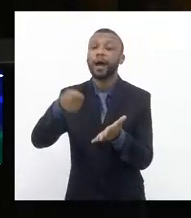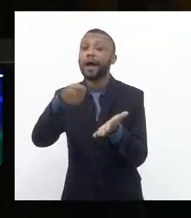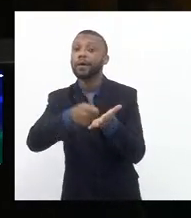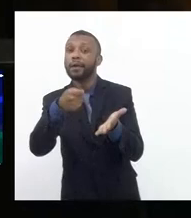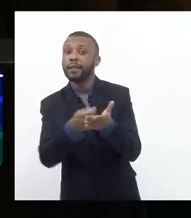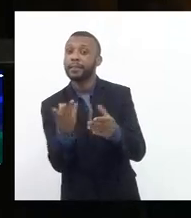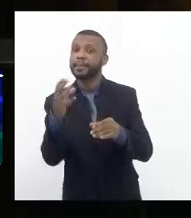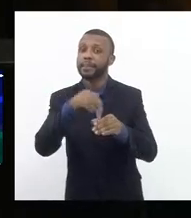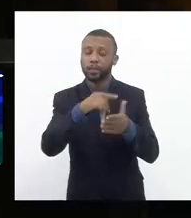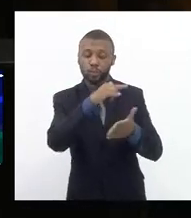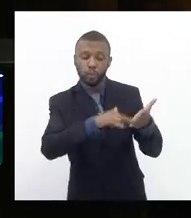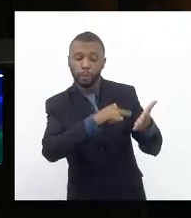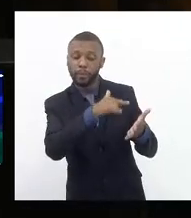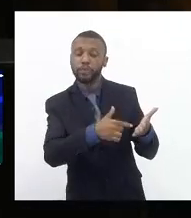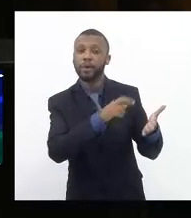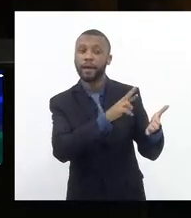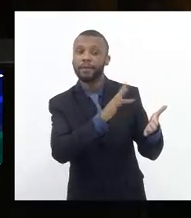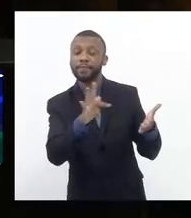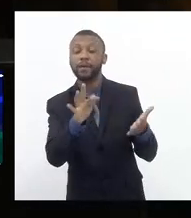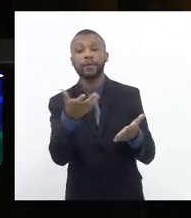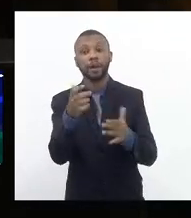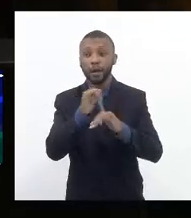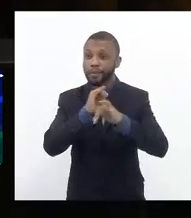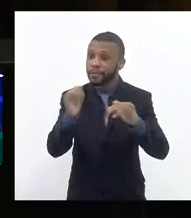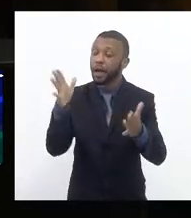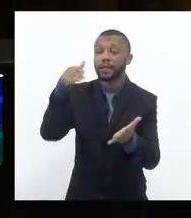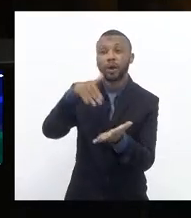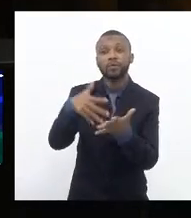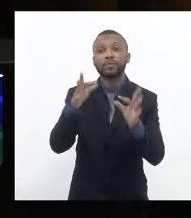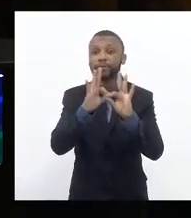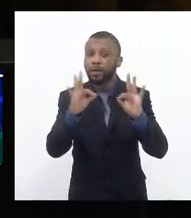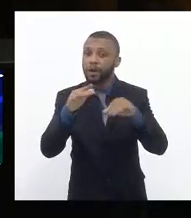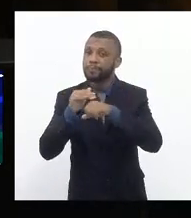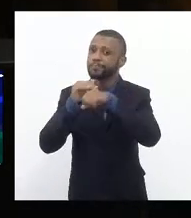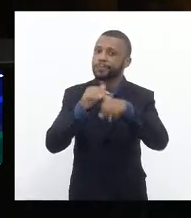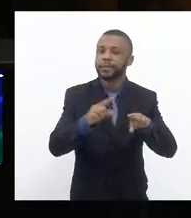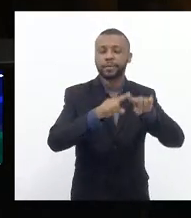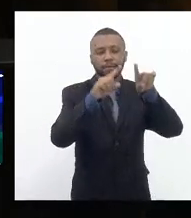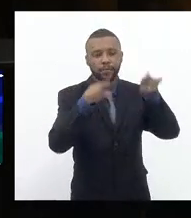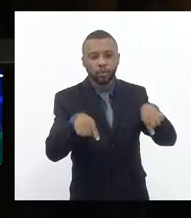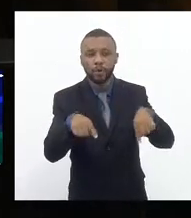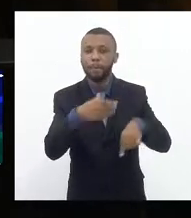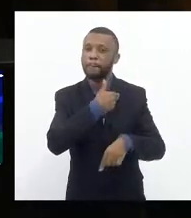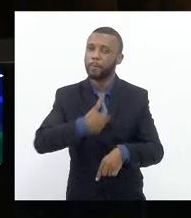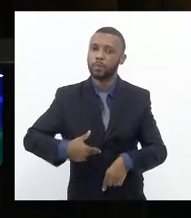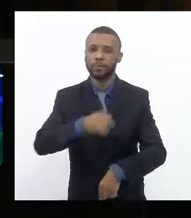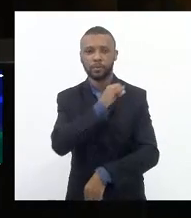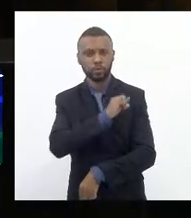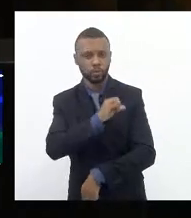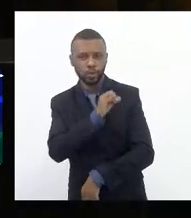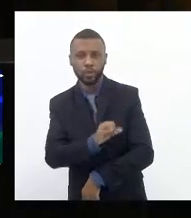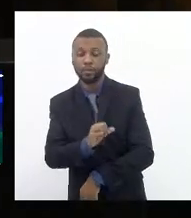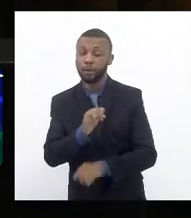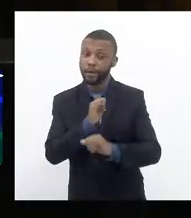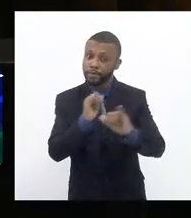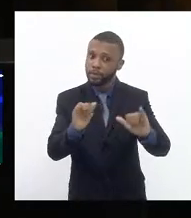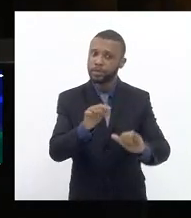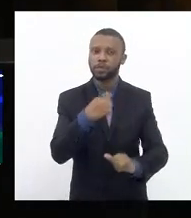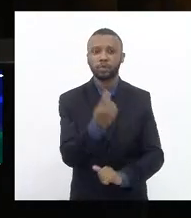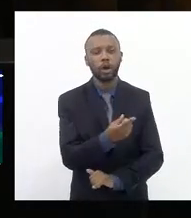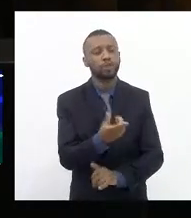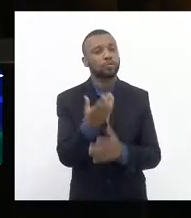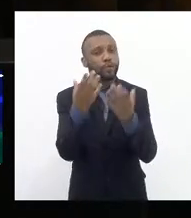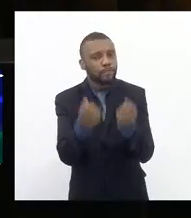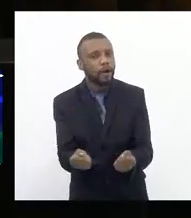recuperação fiscal. Quero me dirigir nessa última frase a servidores públicos e a servidoras públicas do meu Estado, dizer que nós não vamos aceitar